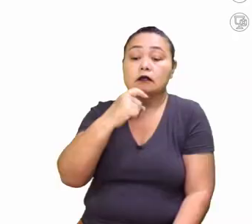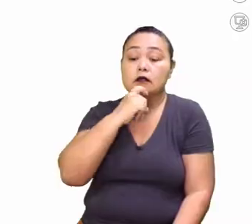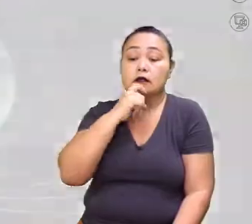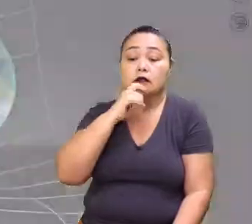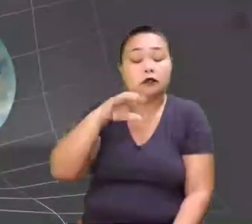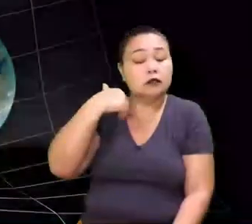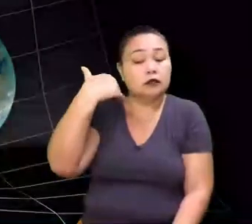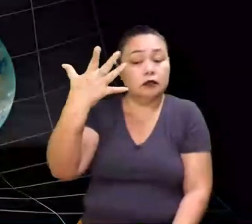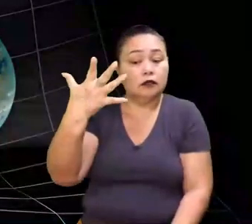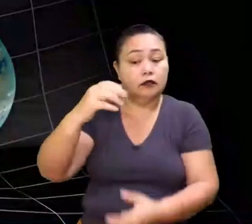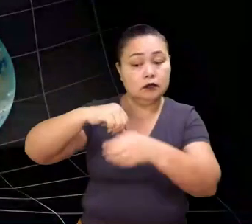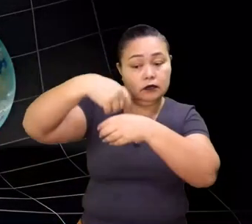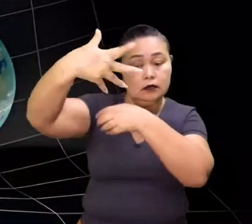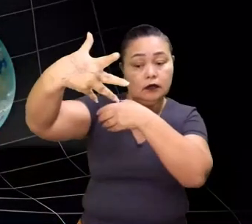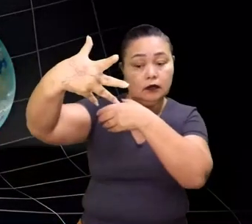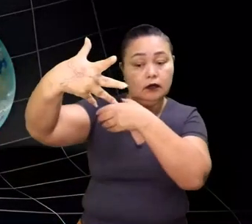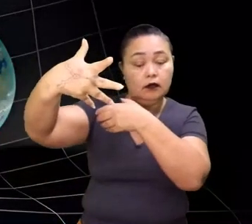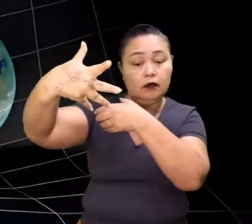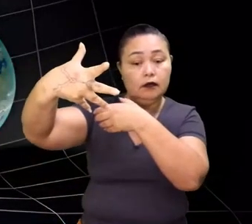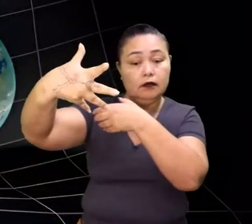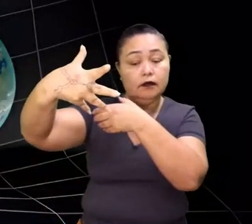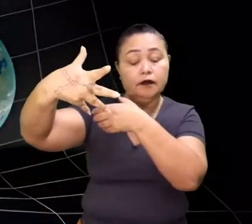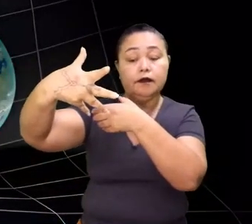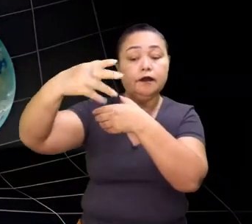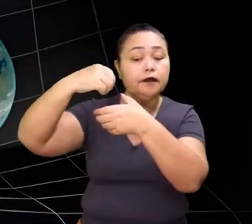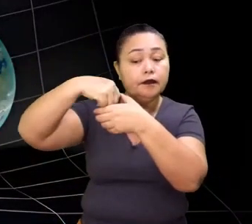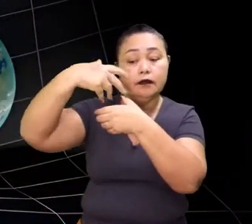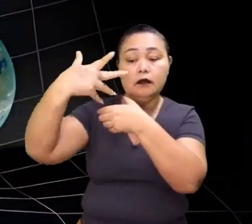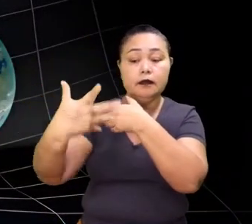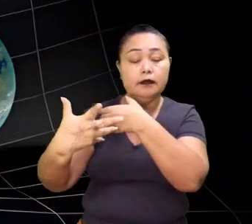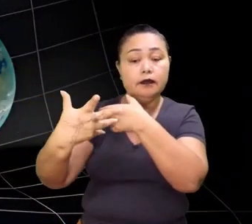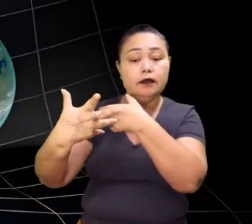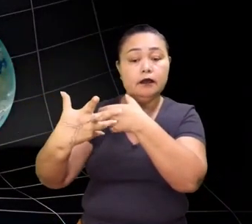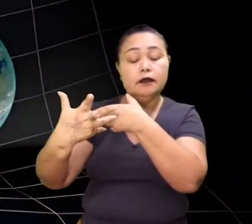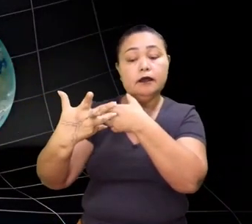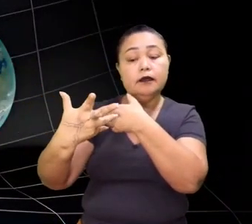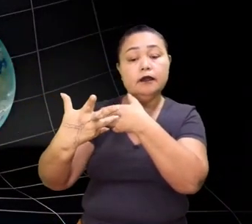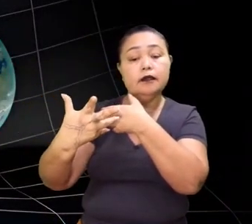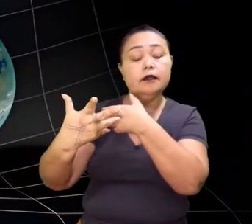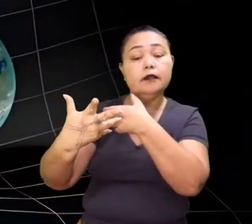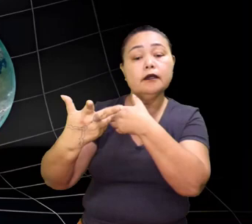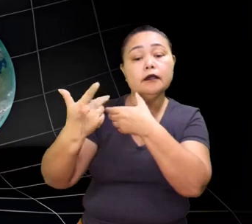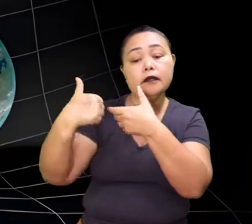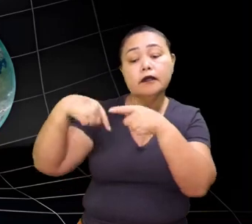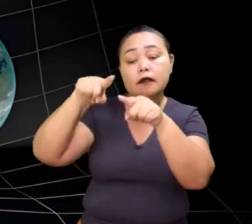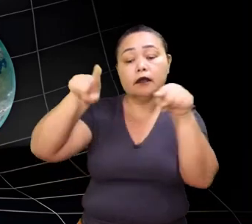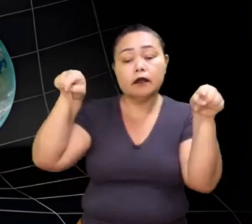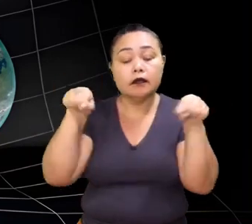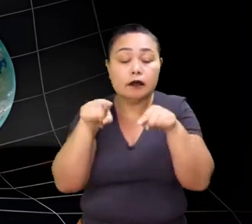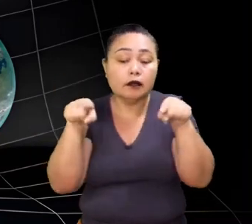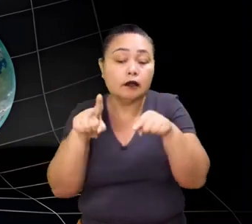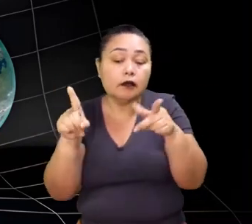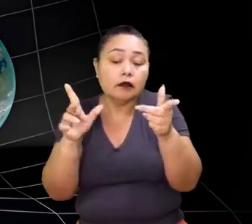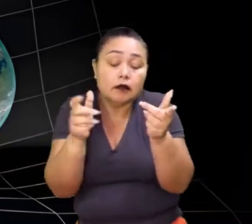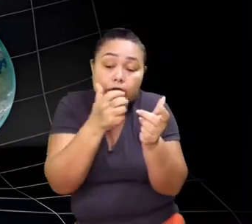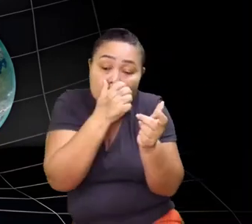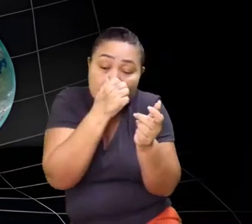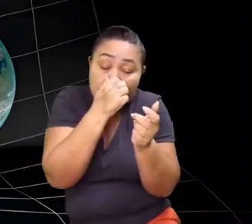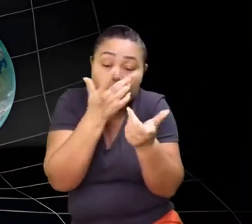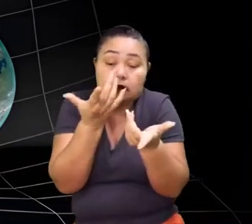envia o ar para fora olha bem o ar condicionado tá muita gente fala assim olha você fica numa sala muito fechada O ar